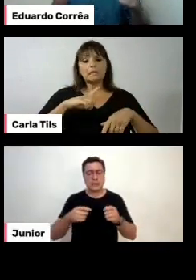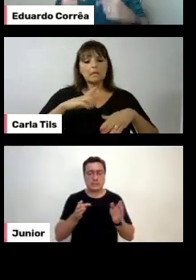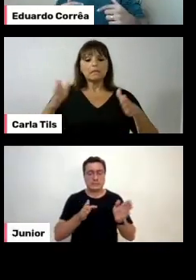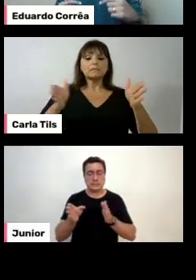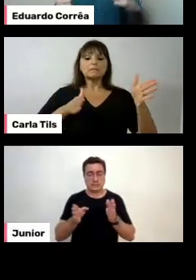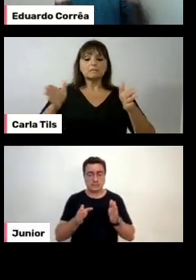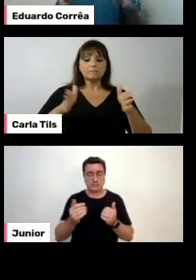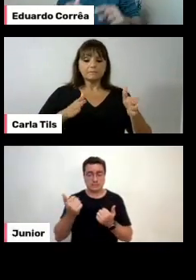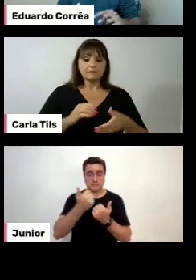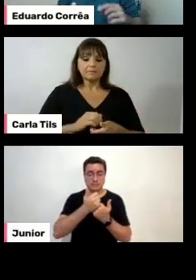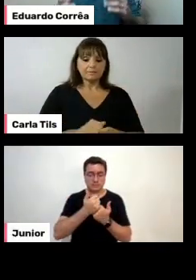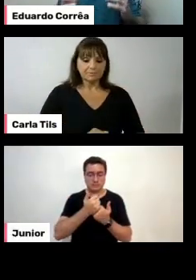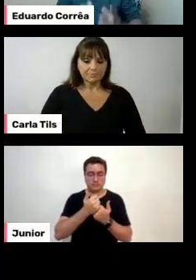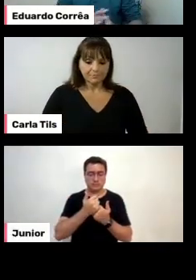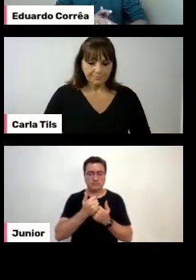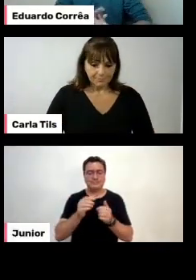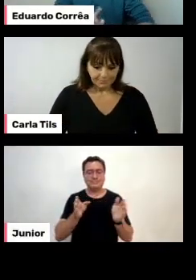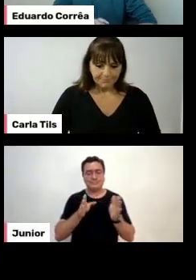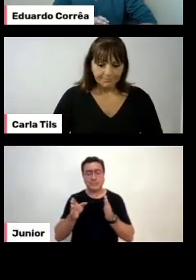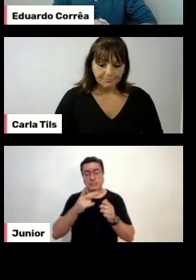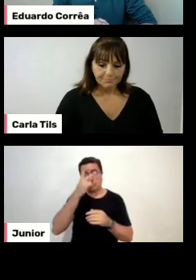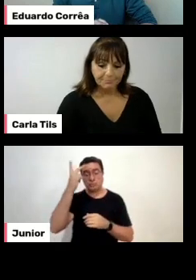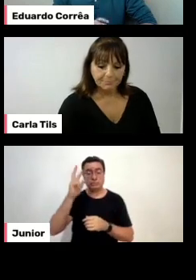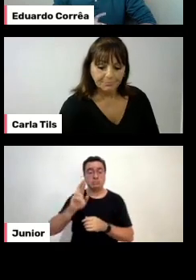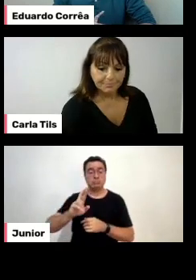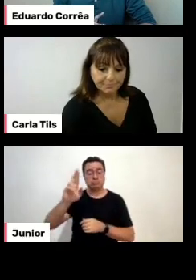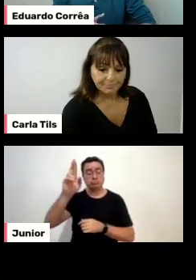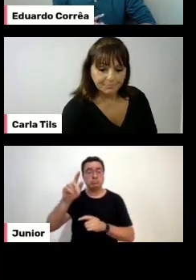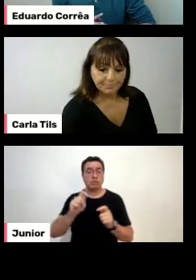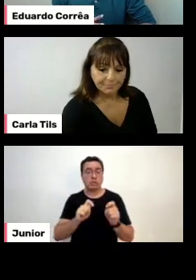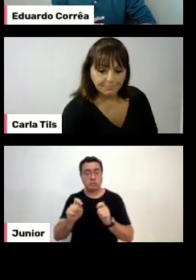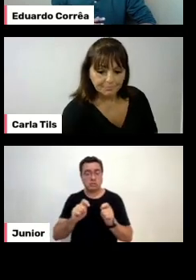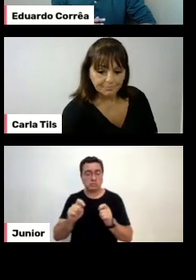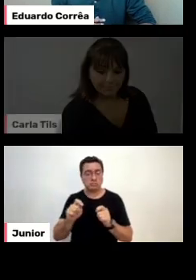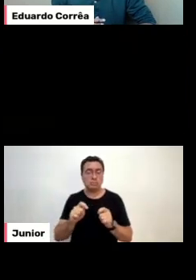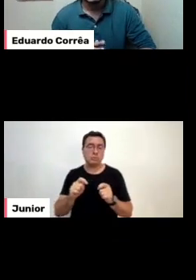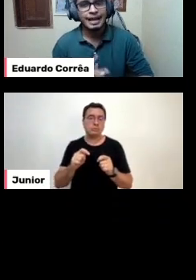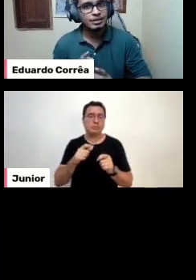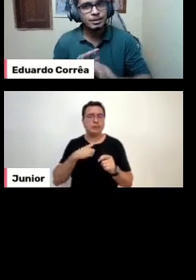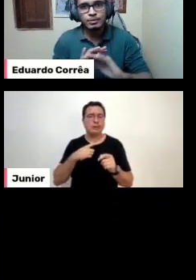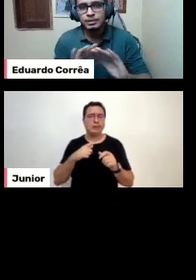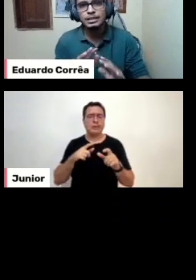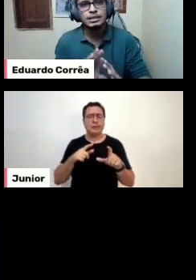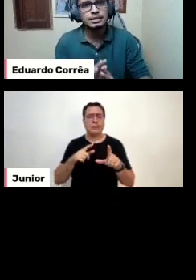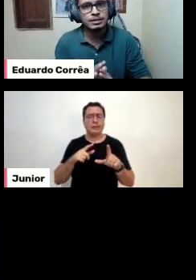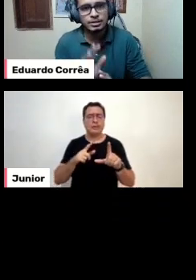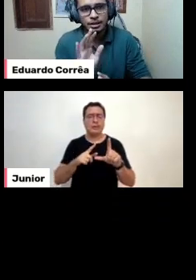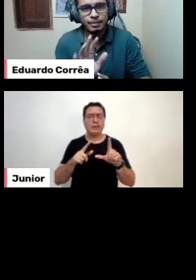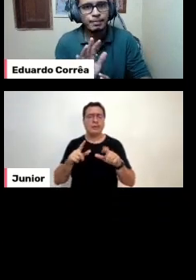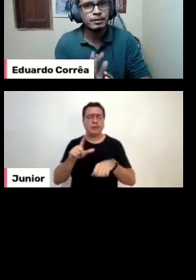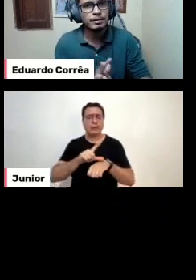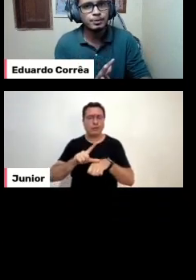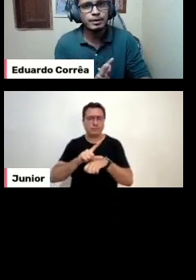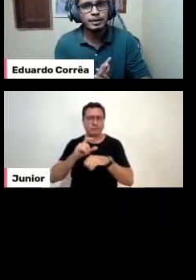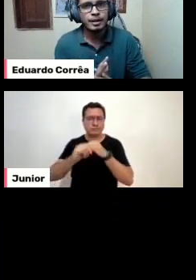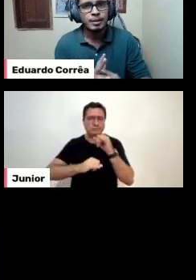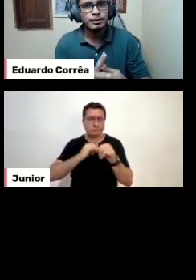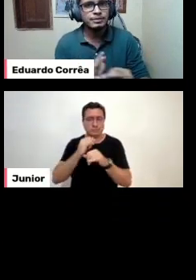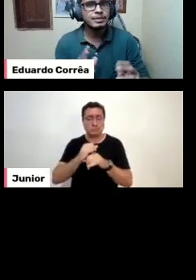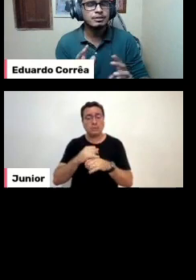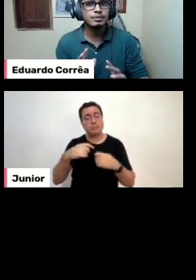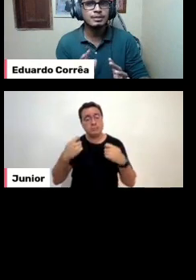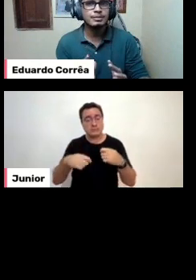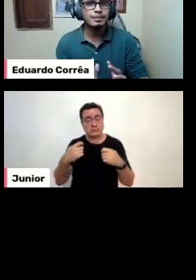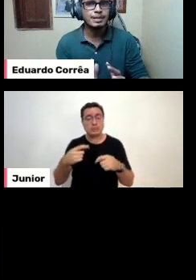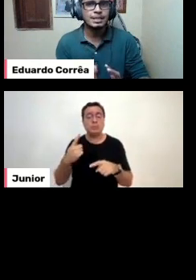para quem está gerenciando esse e-commerce. Isso é muito interessante, isso é bem importante, porque